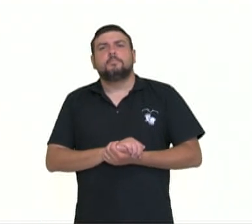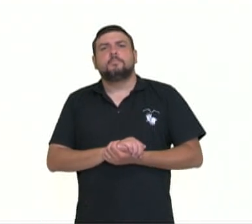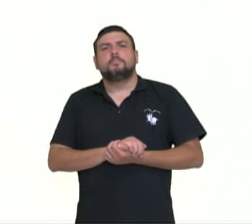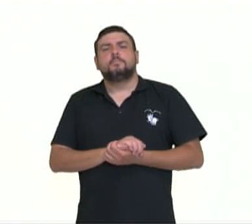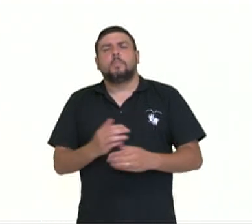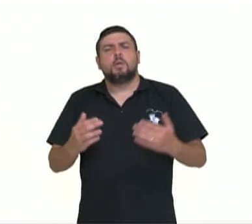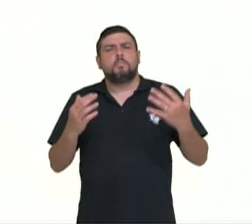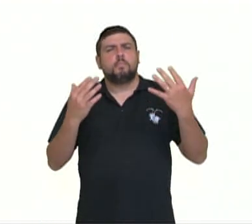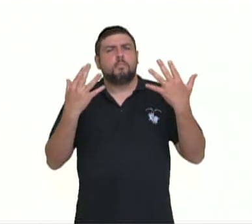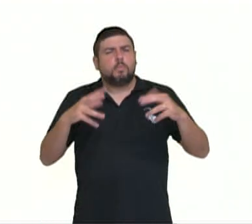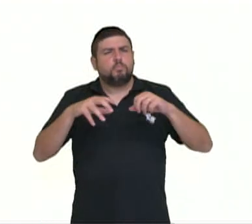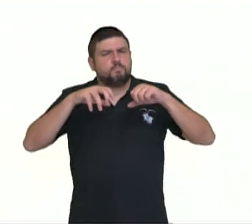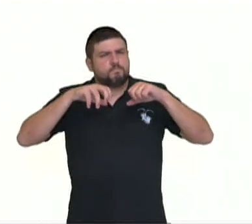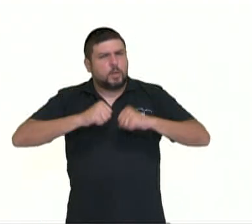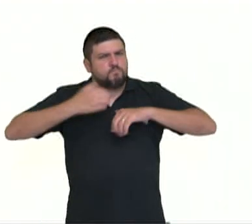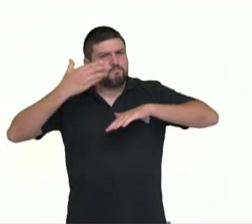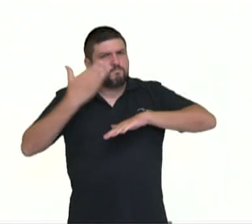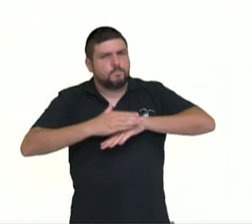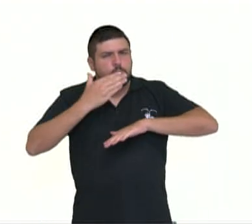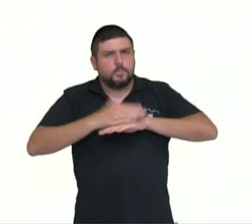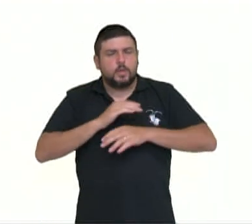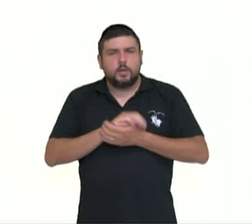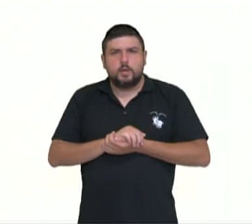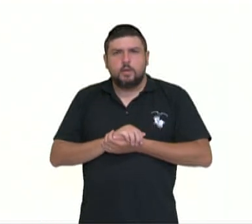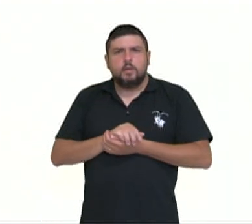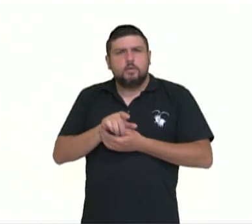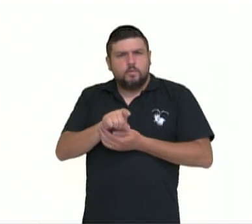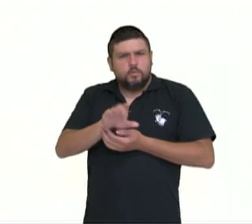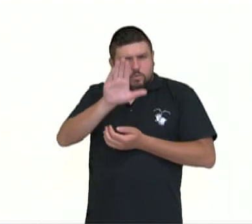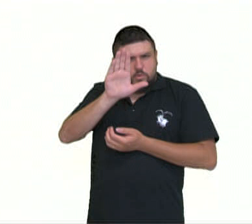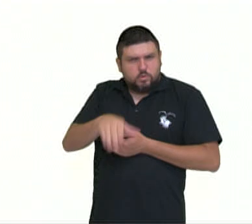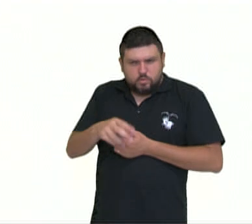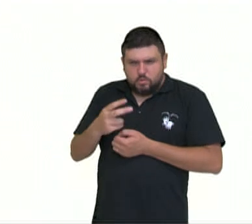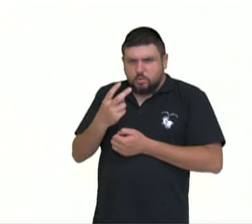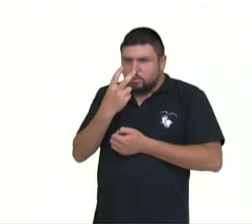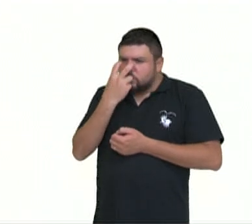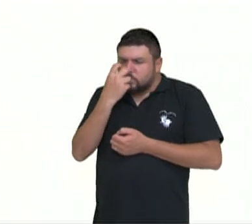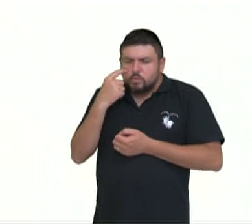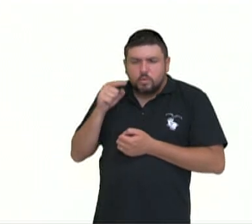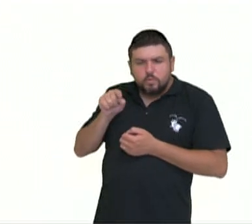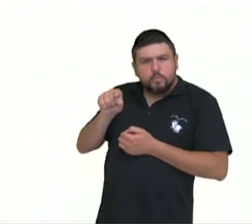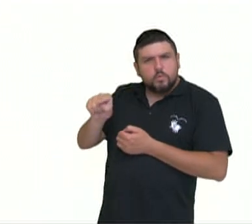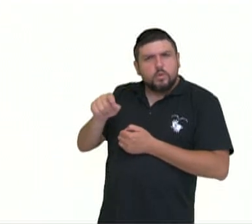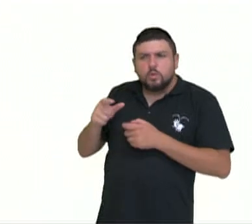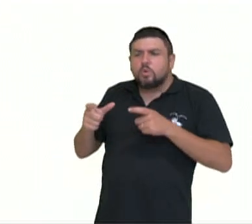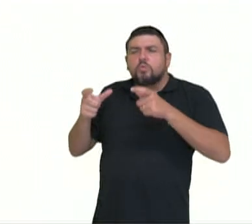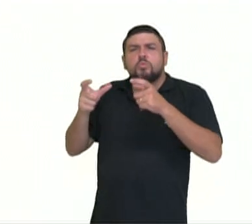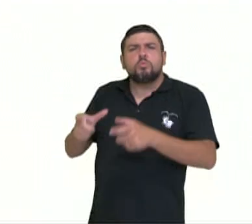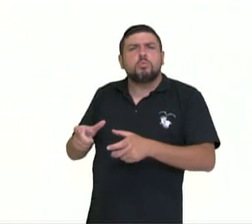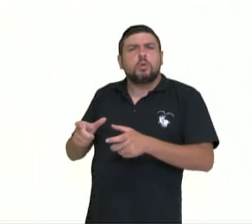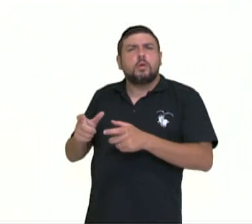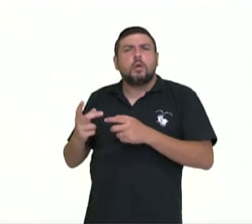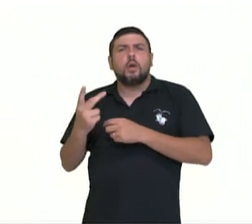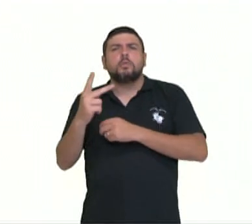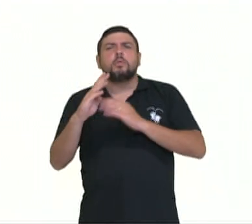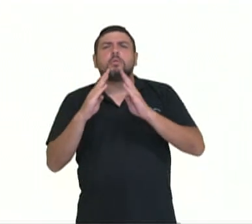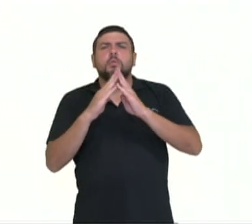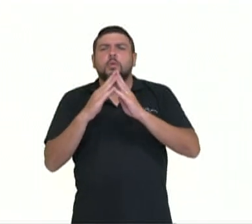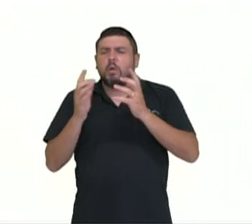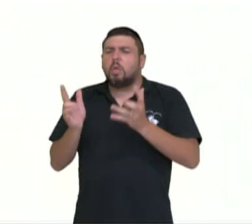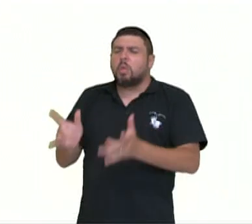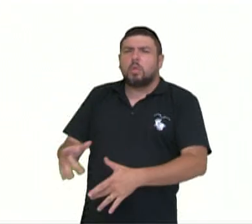pergunta. Você já verificou se tem algum foco que permita o desenvolvimento do Aedes aegypti, um lugar que tem água parada na sua